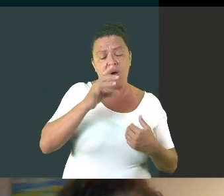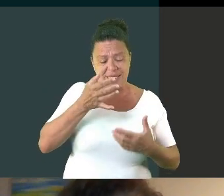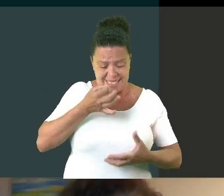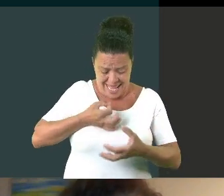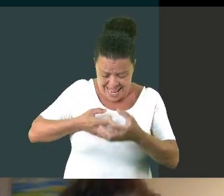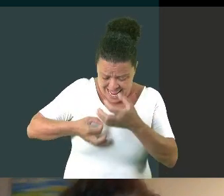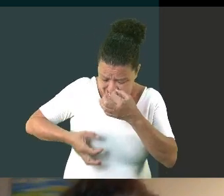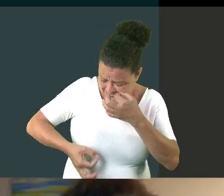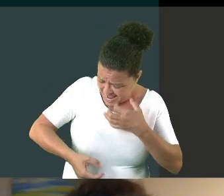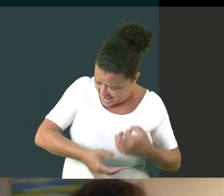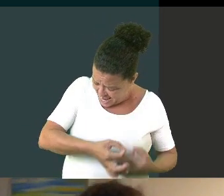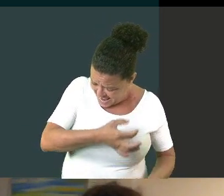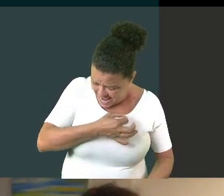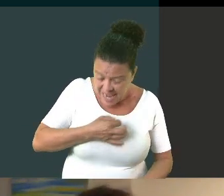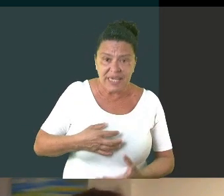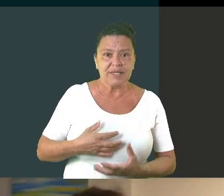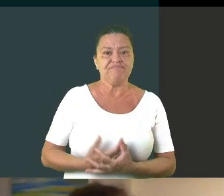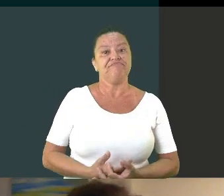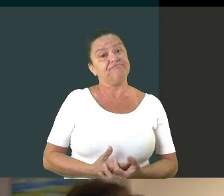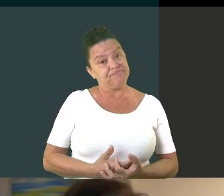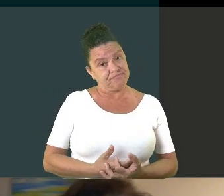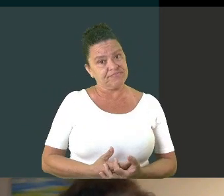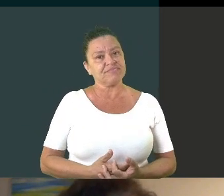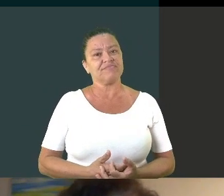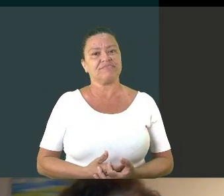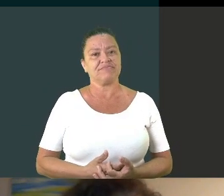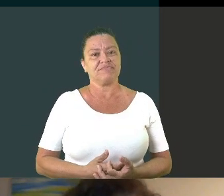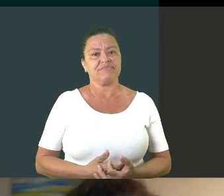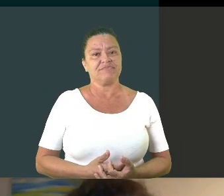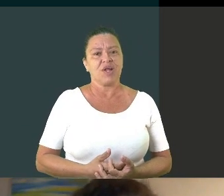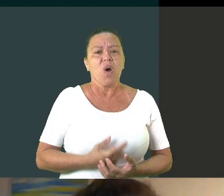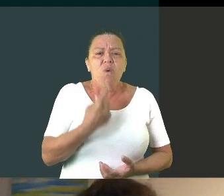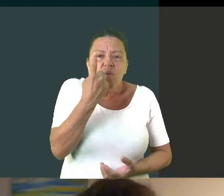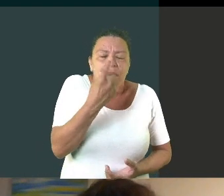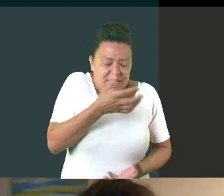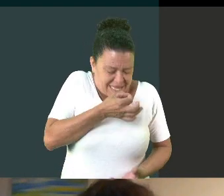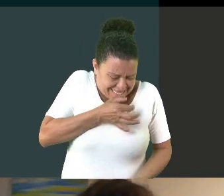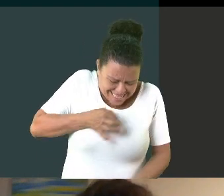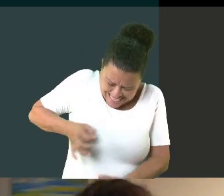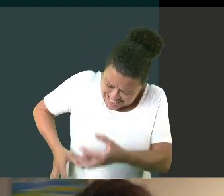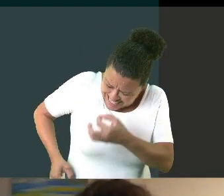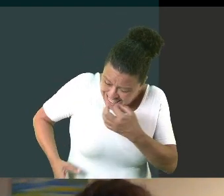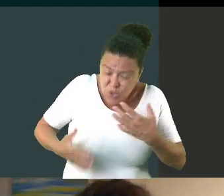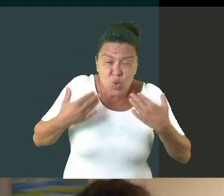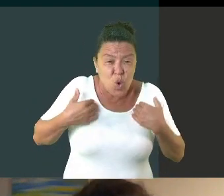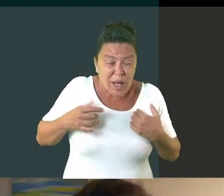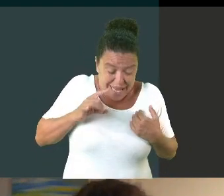célula. Então, cada célula do nosso corpo,